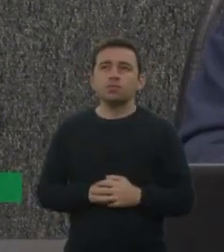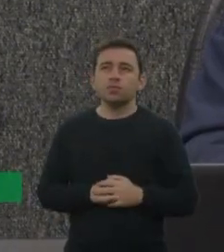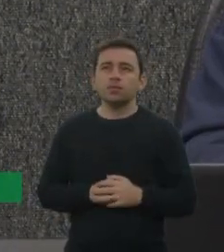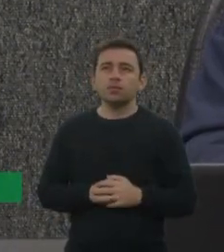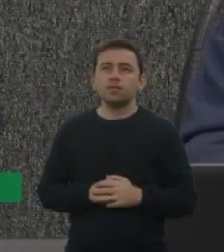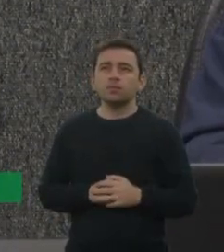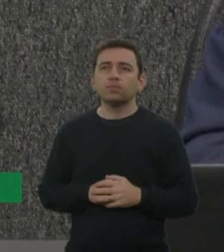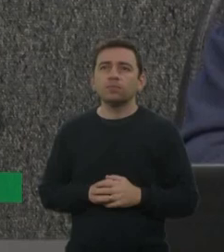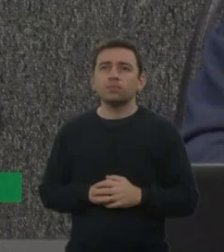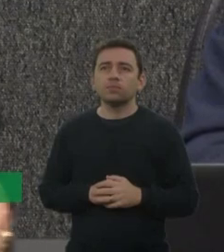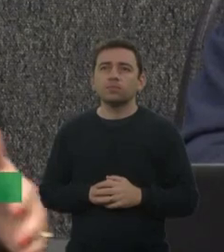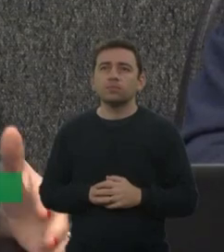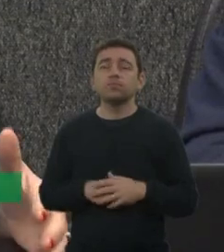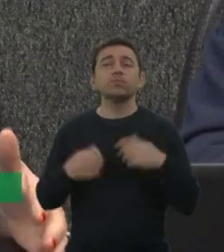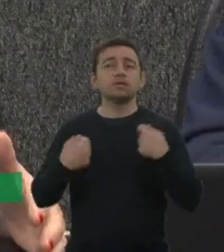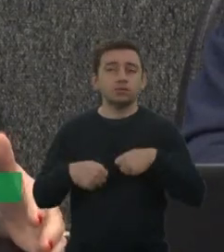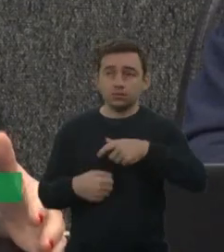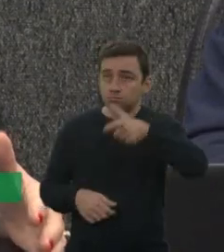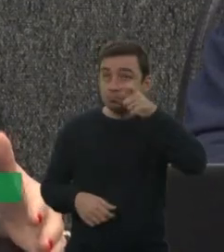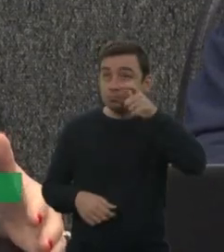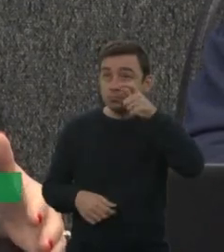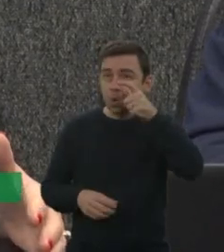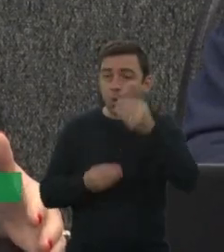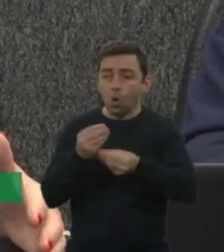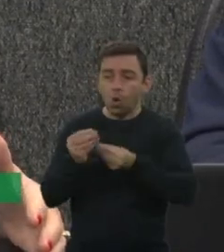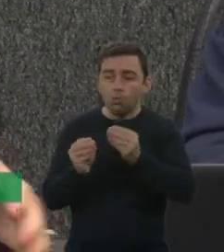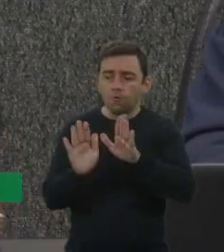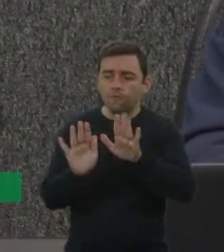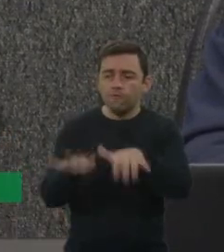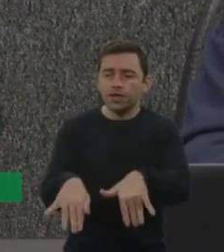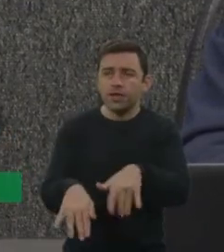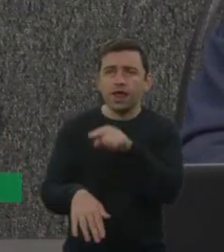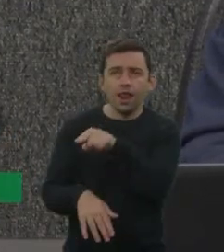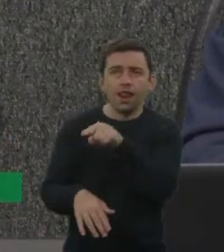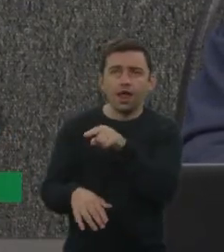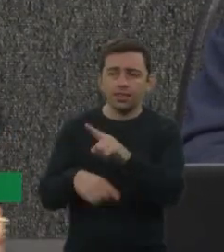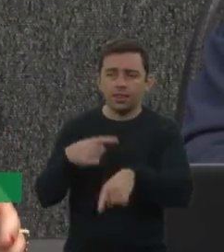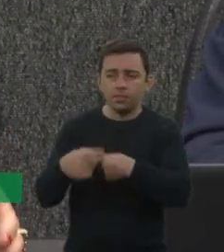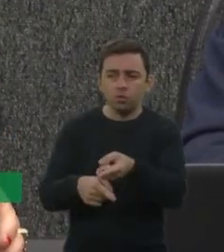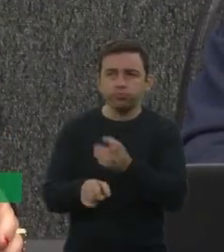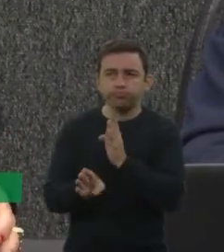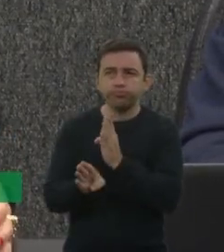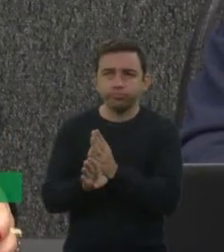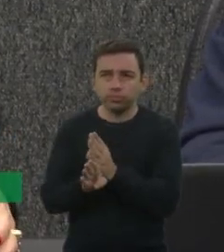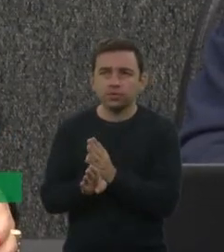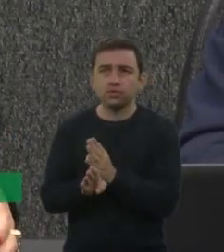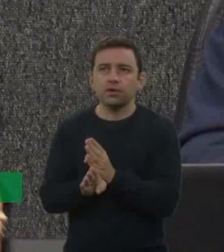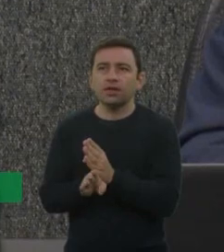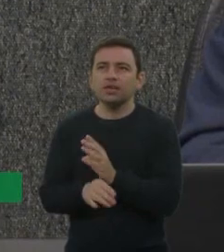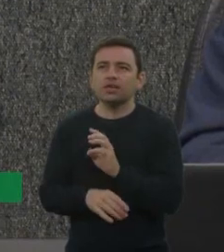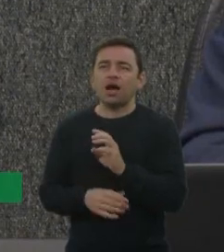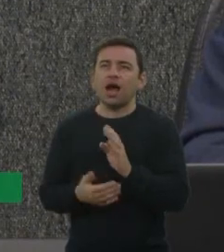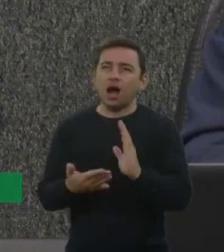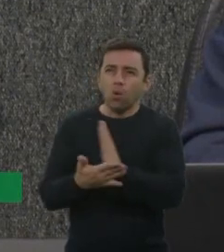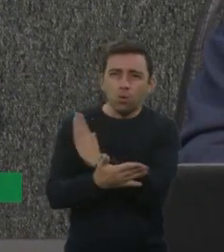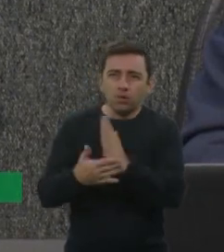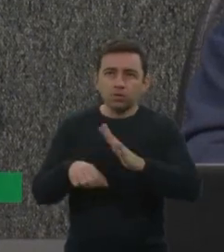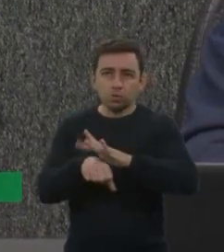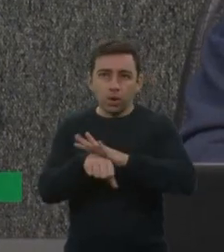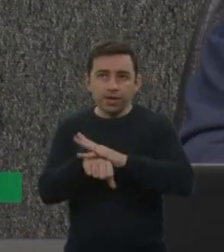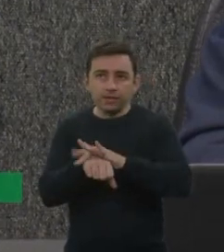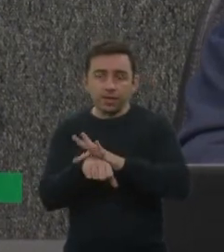Nós precisamos acompanhar os desfechos clínicos. E, para acompanhar desfecho clínico de algumas das doenças